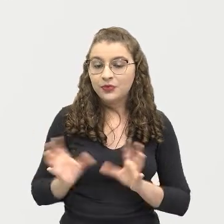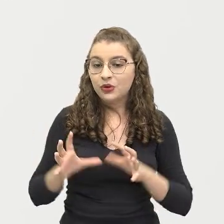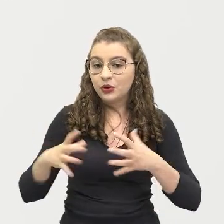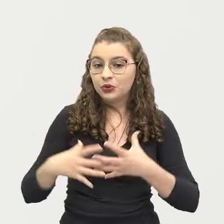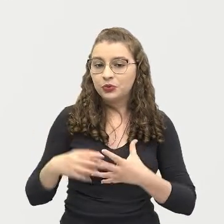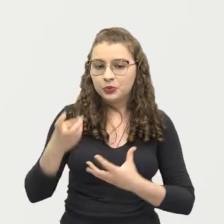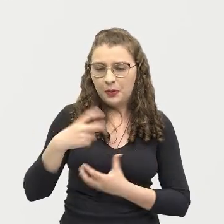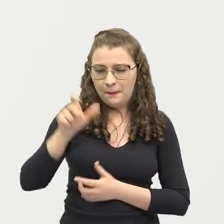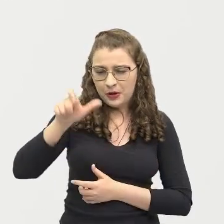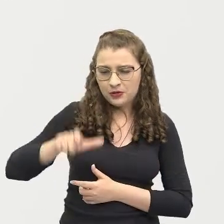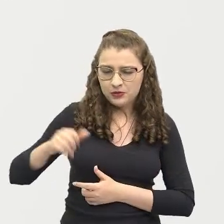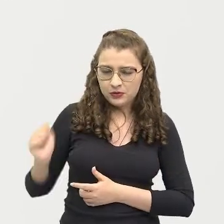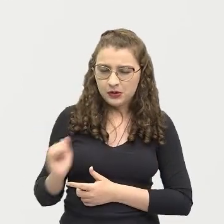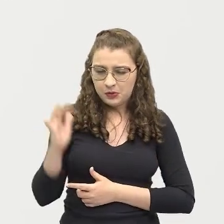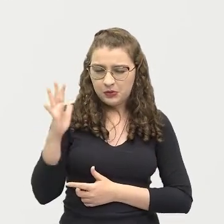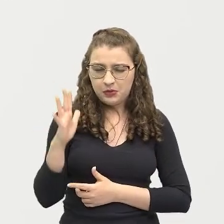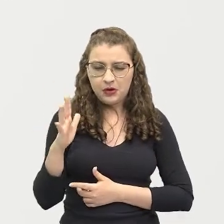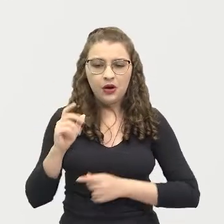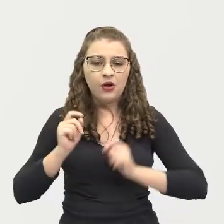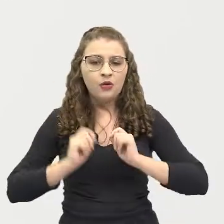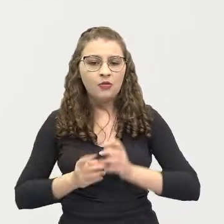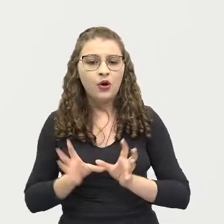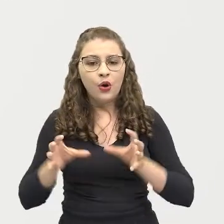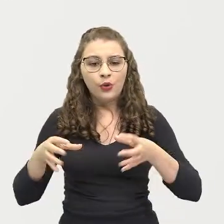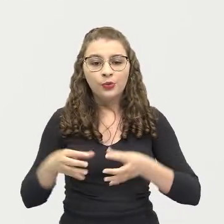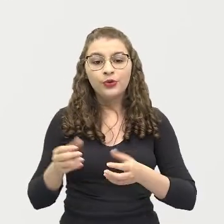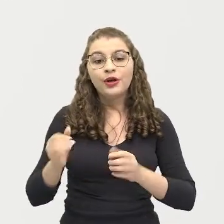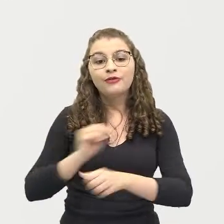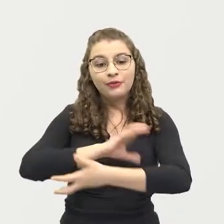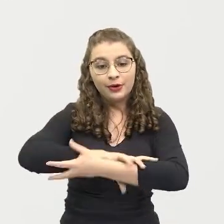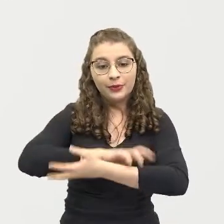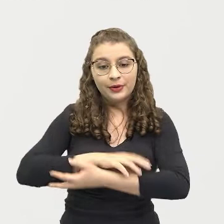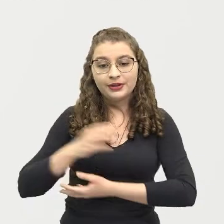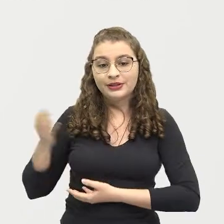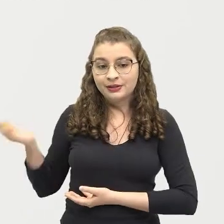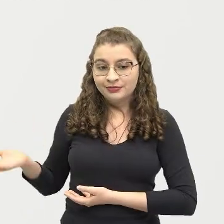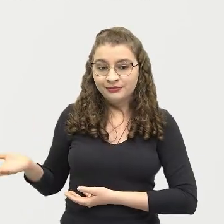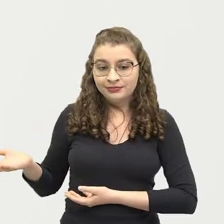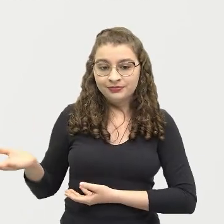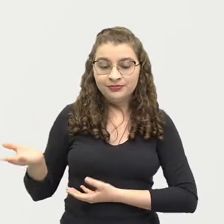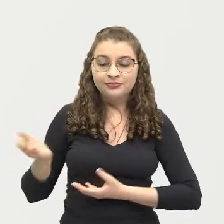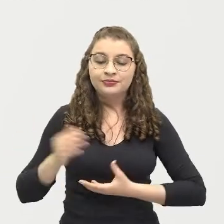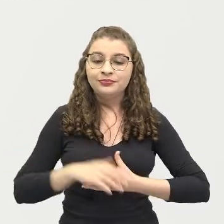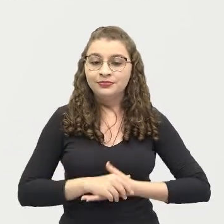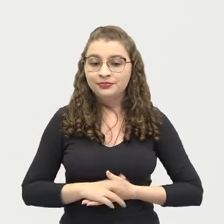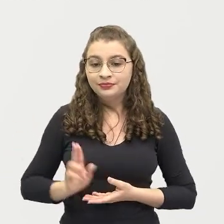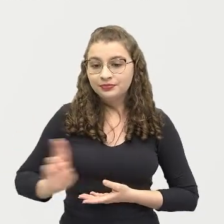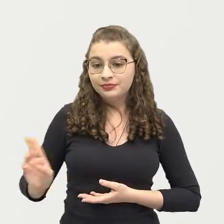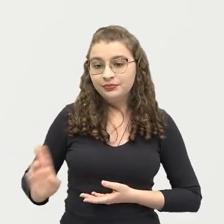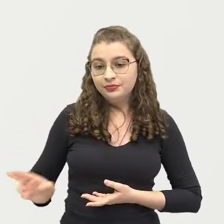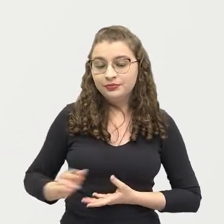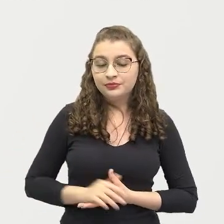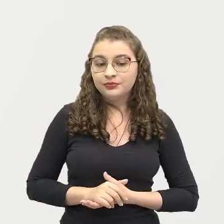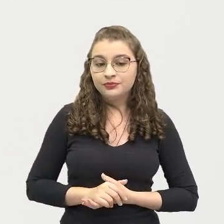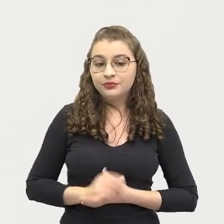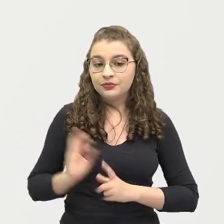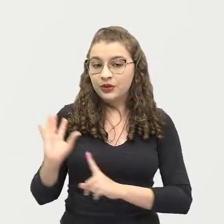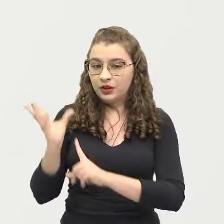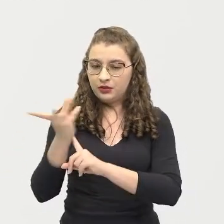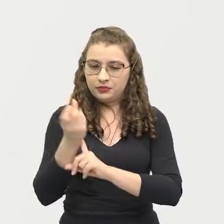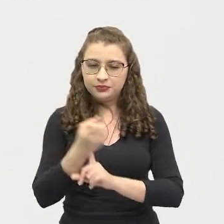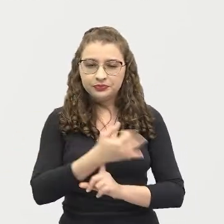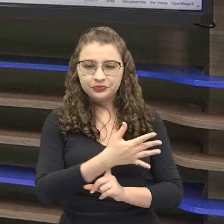cariocas aderiram ao evento, Sérgio Buarque de Holanda e Heitor Villa-Lobos. Essa Semana da Arte Moderna foi aberta